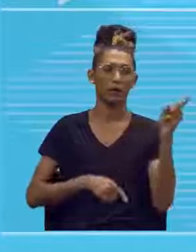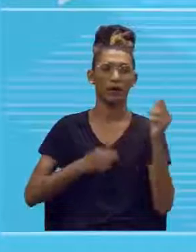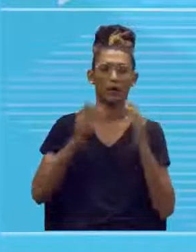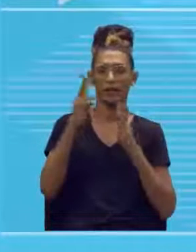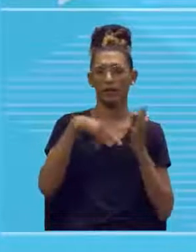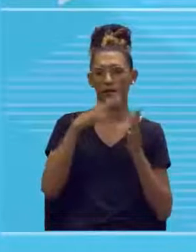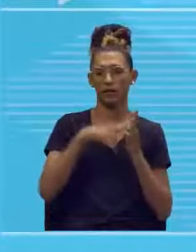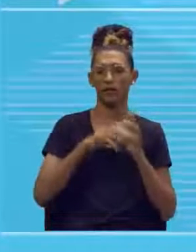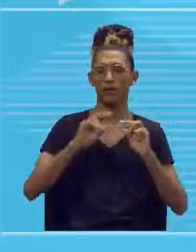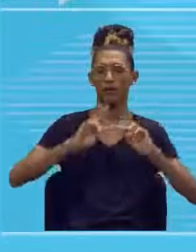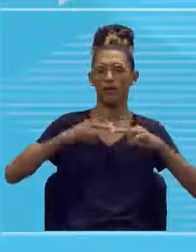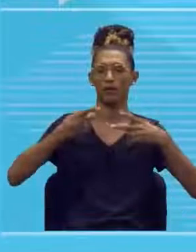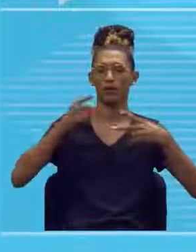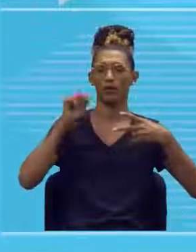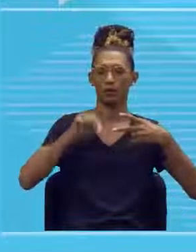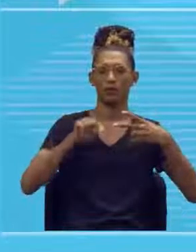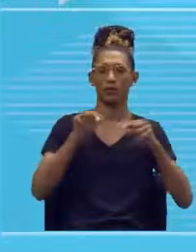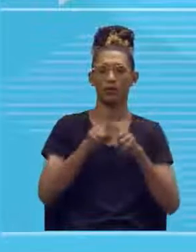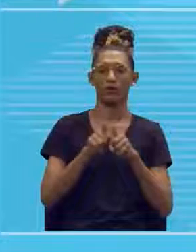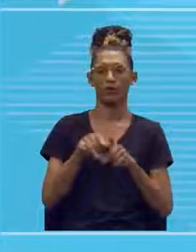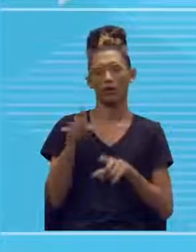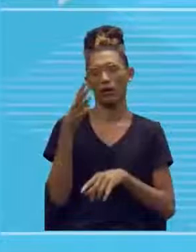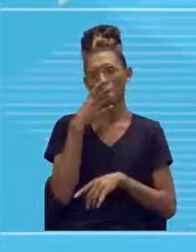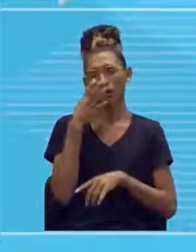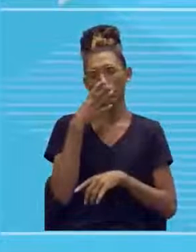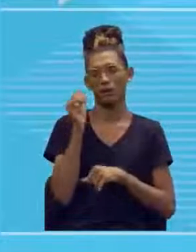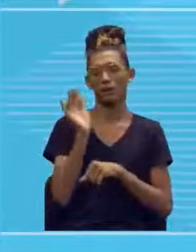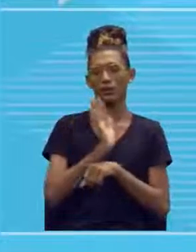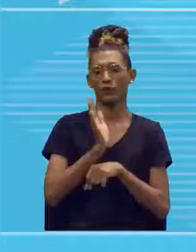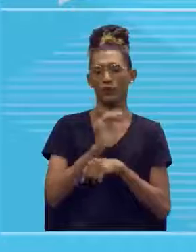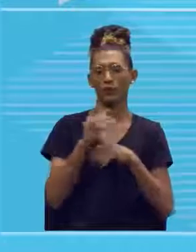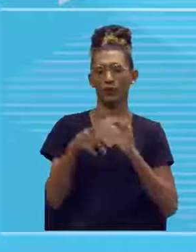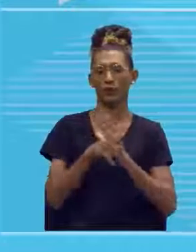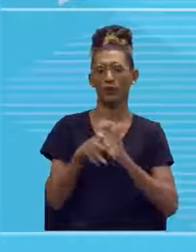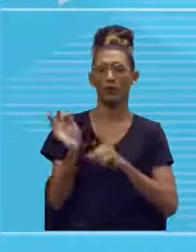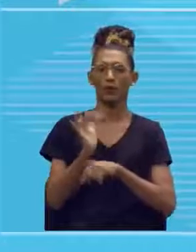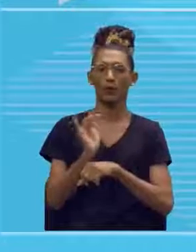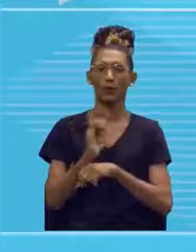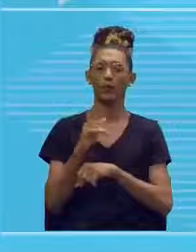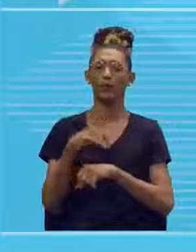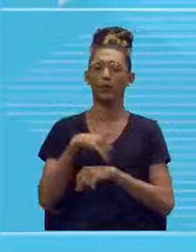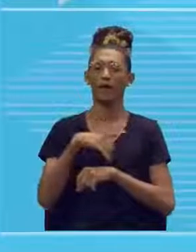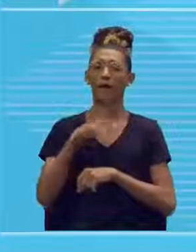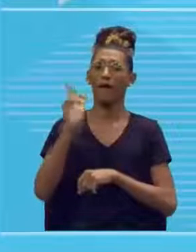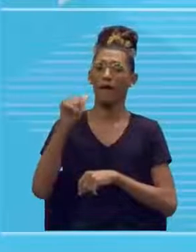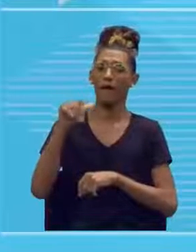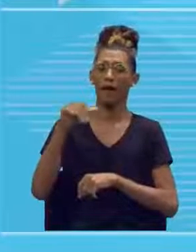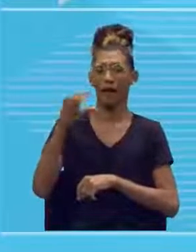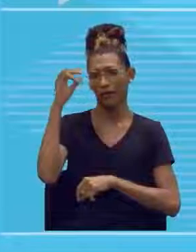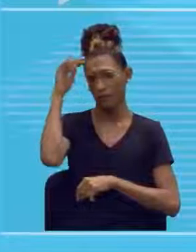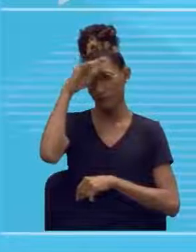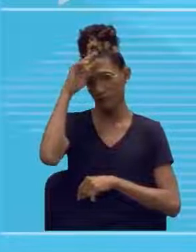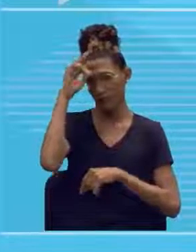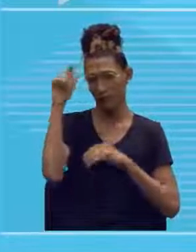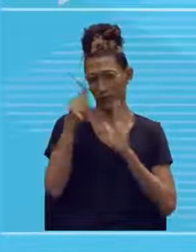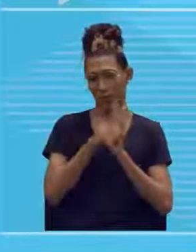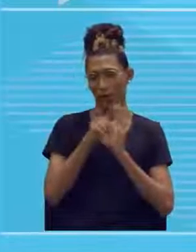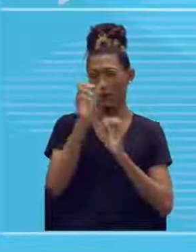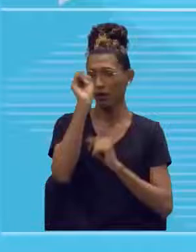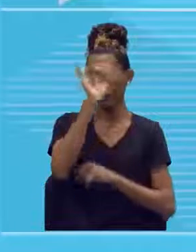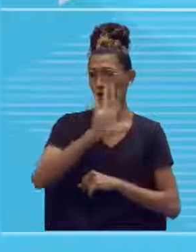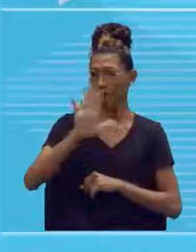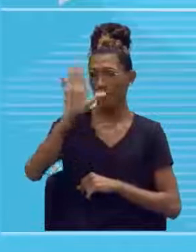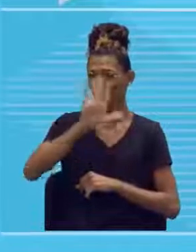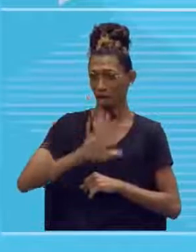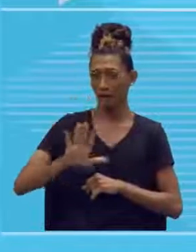a leitura desse link e assistirem esse vídeo no YouTube que vai ser a história ilustrada